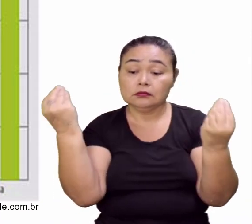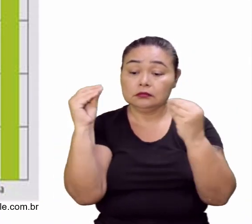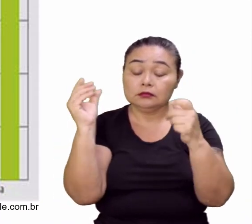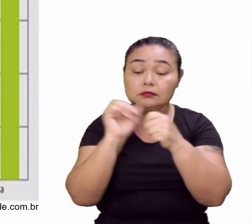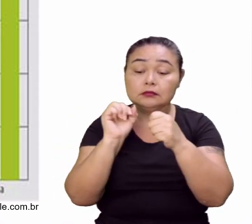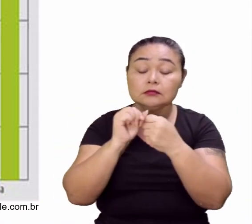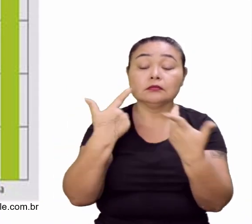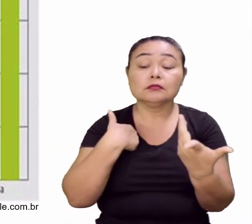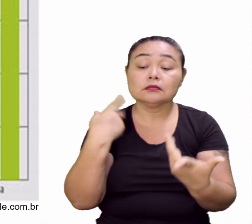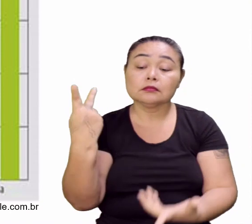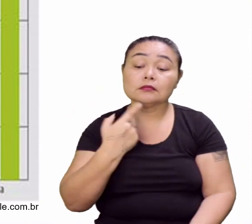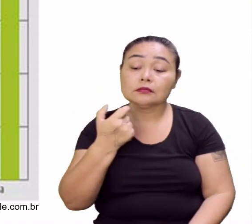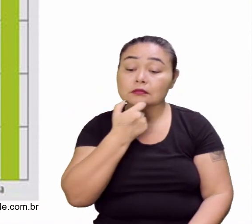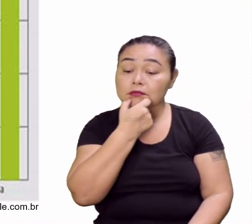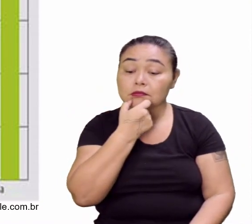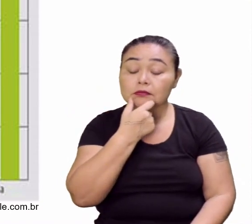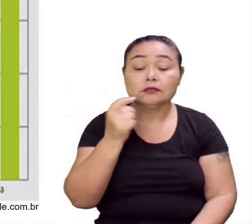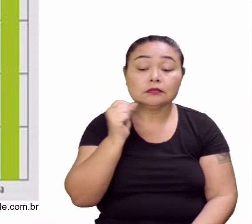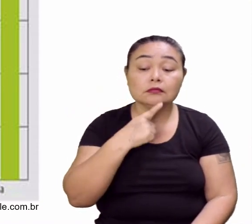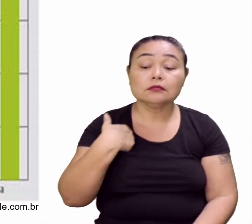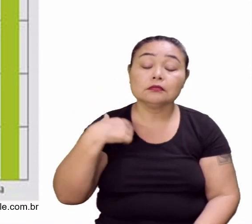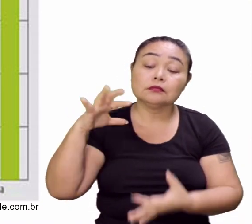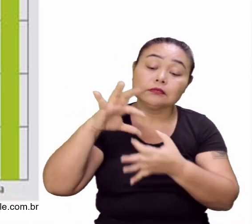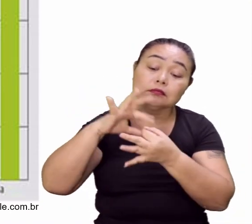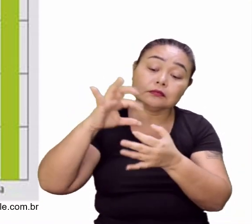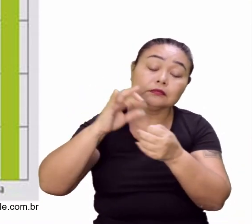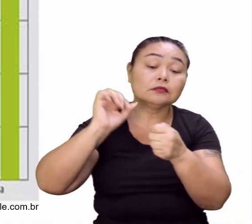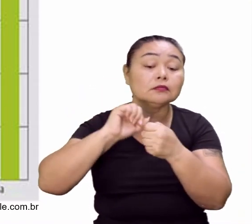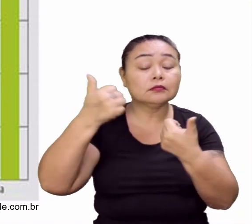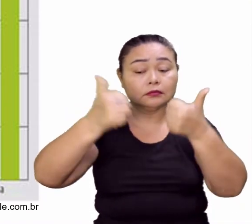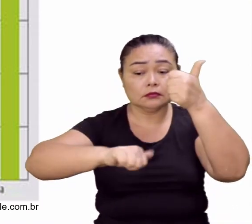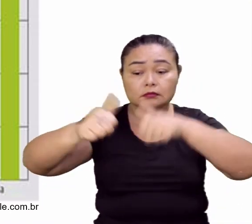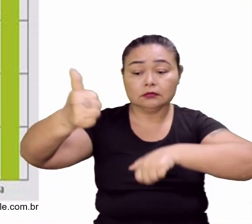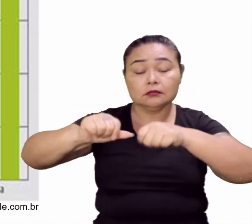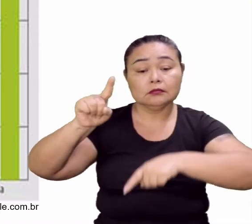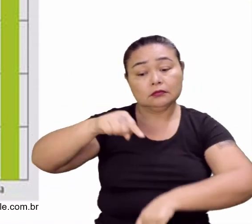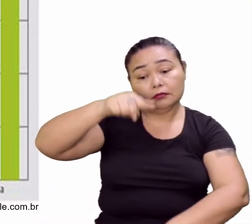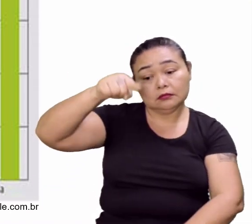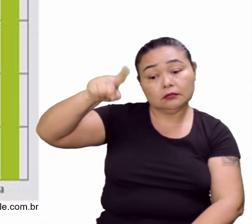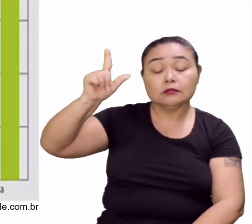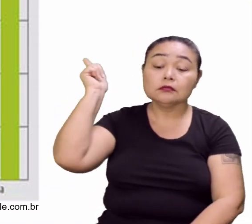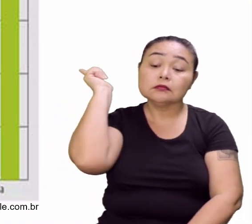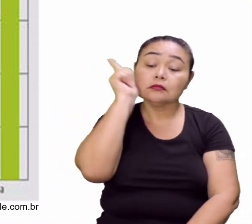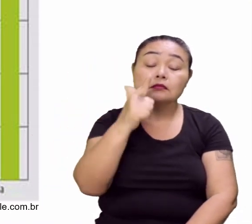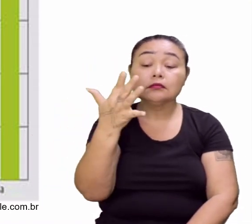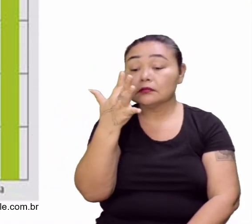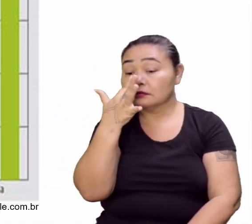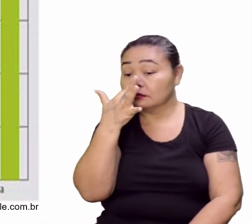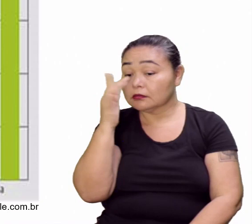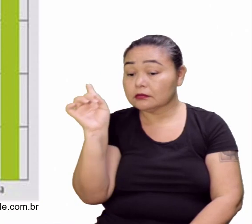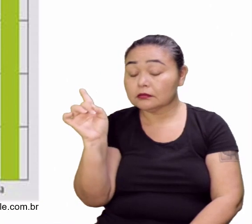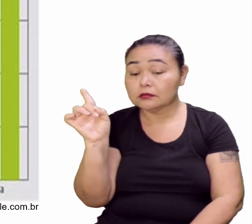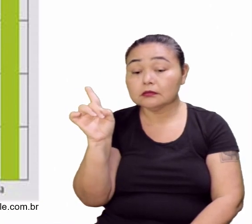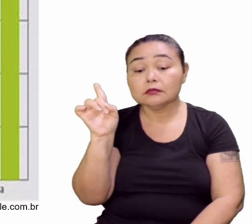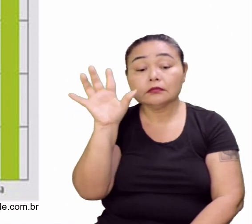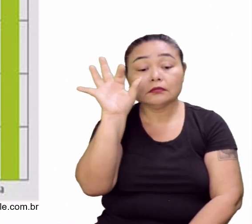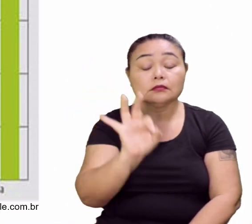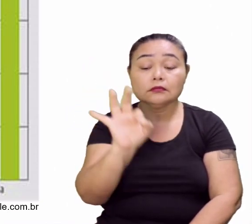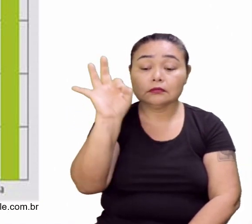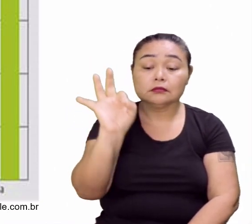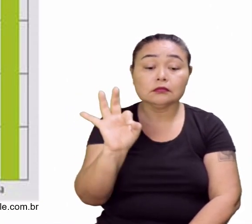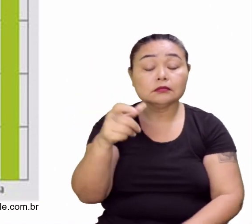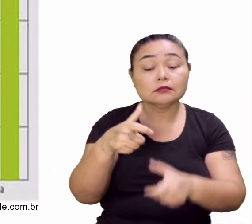anglo-saxônica e América Latina, os países subdesenvolvidos. Então, analisando esse gráfico, a gente consegue observar que a